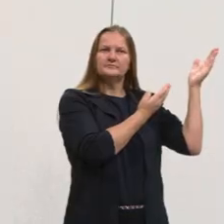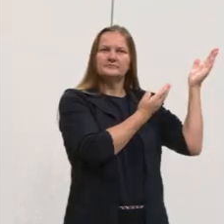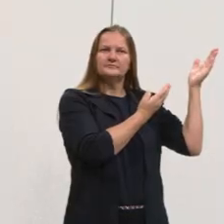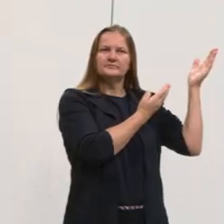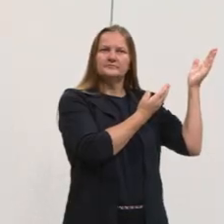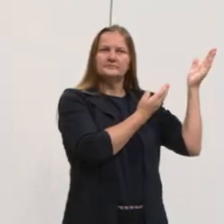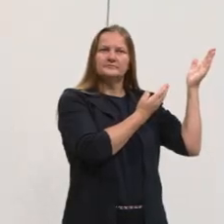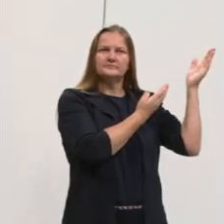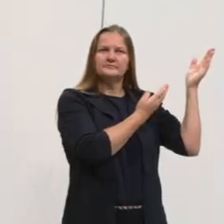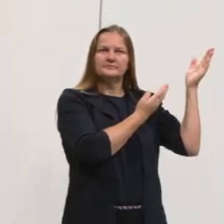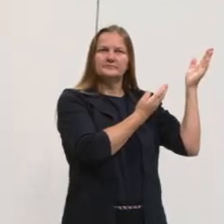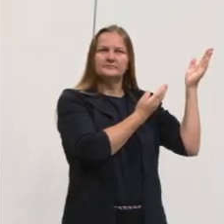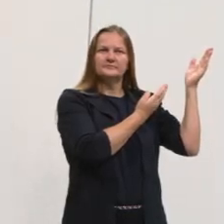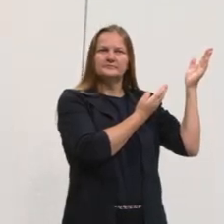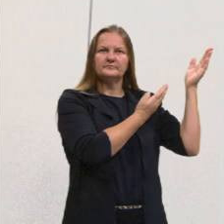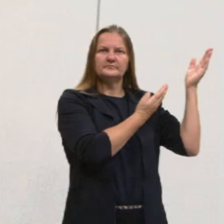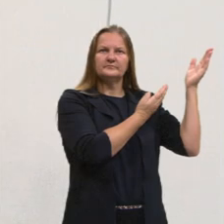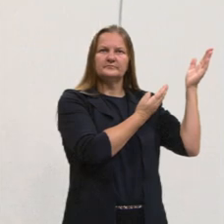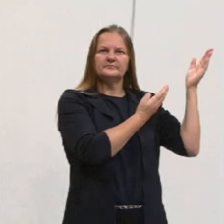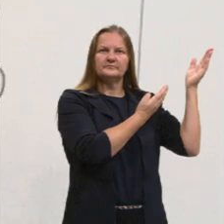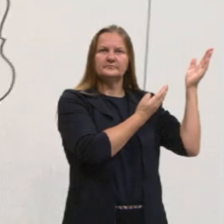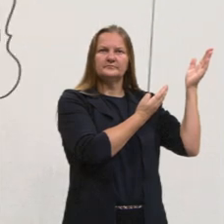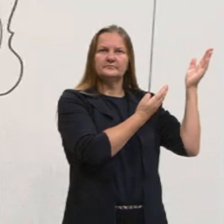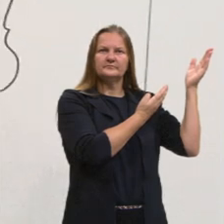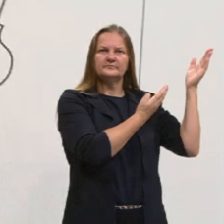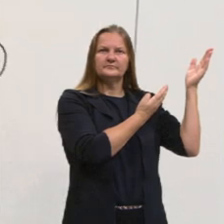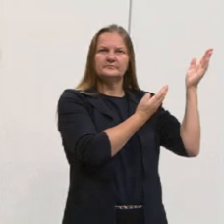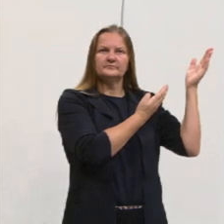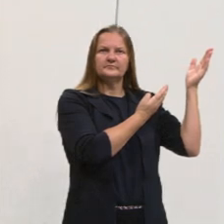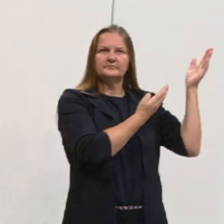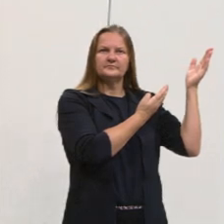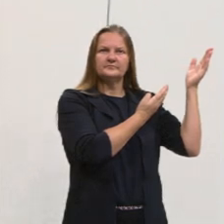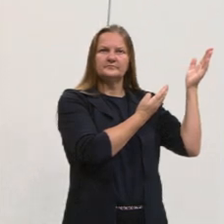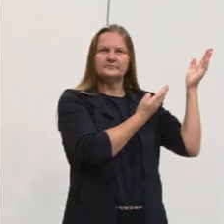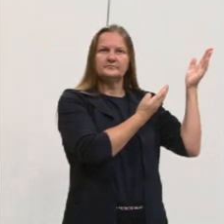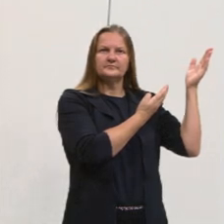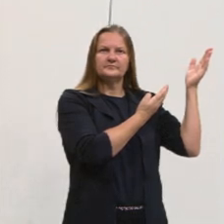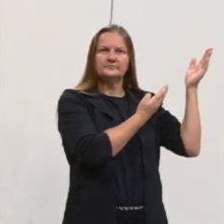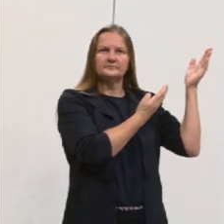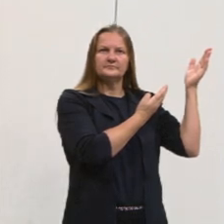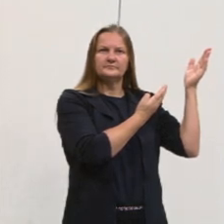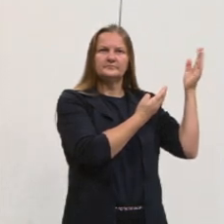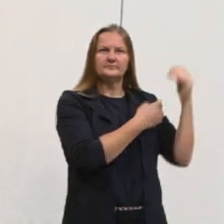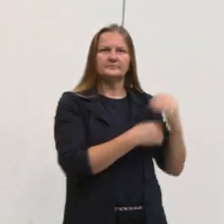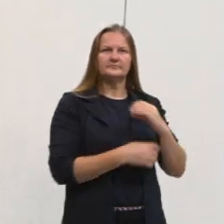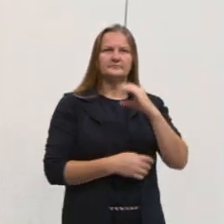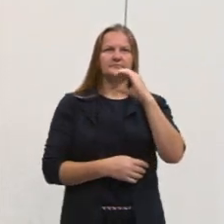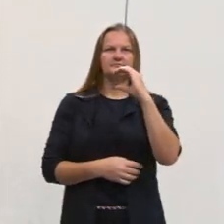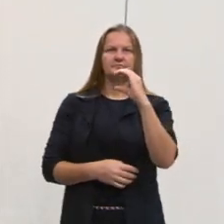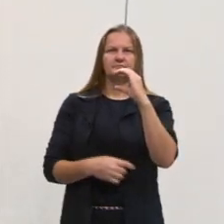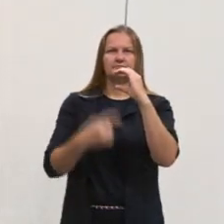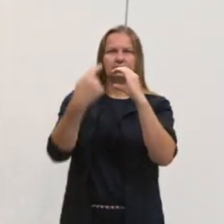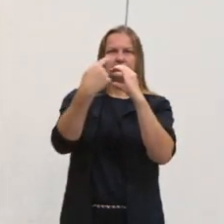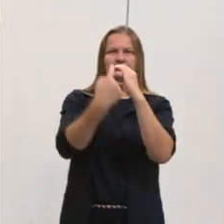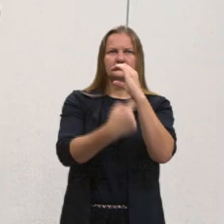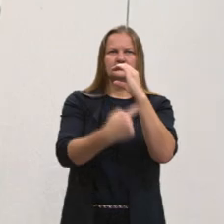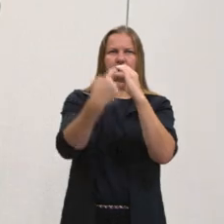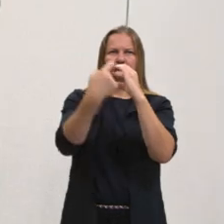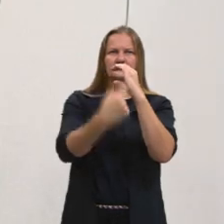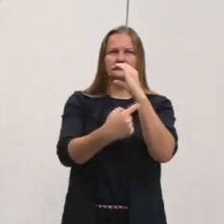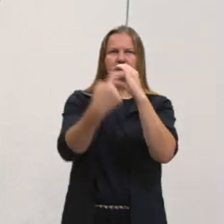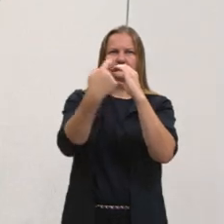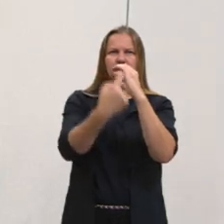em E aí E aí e os dois